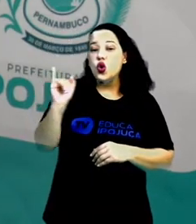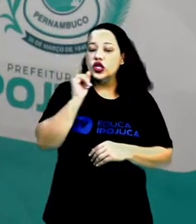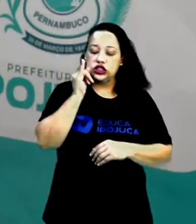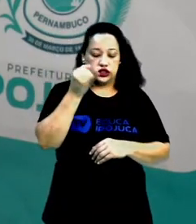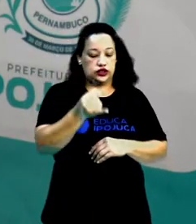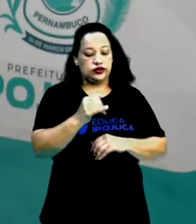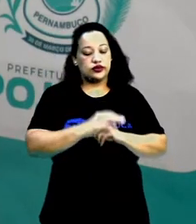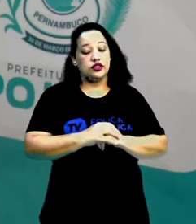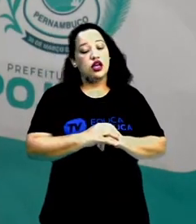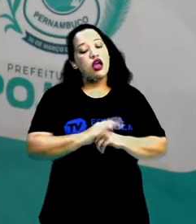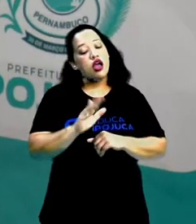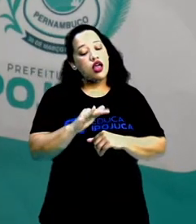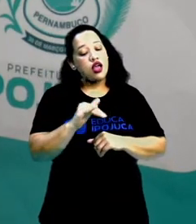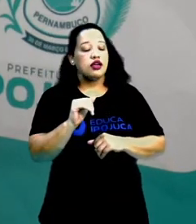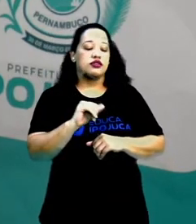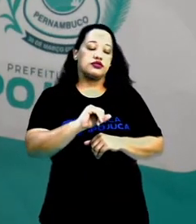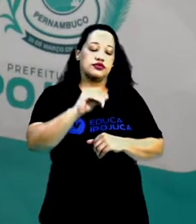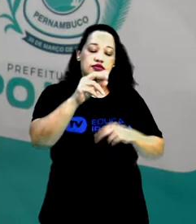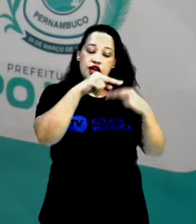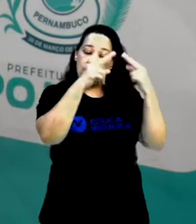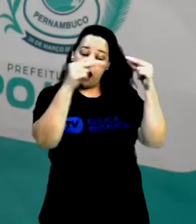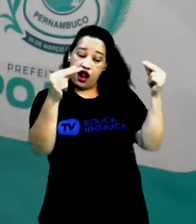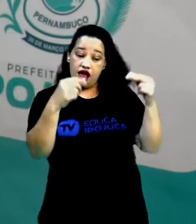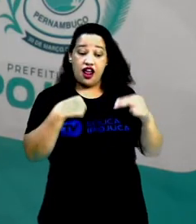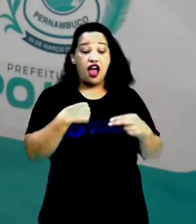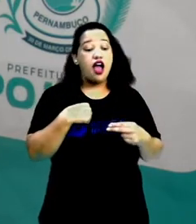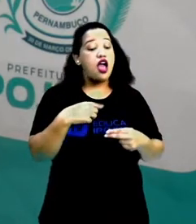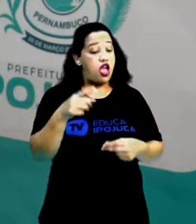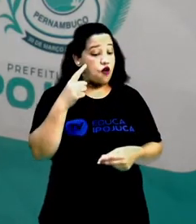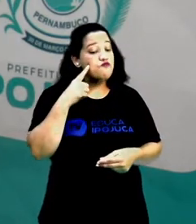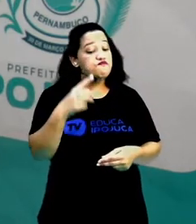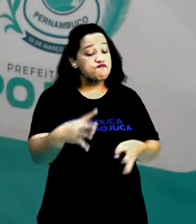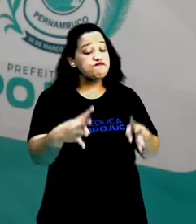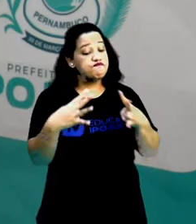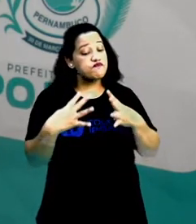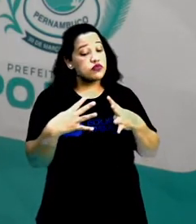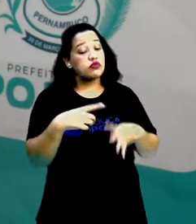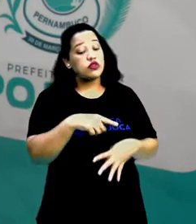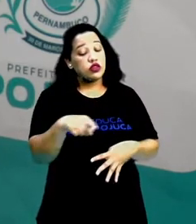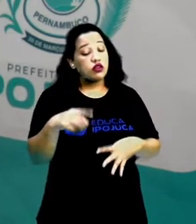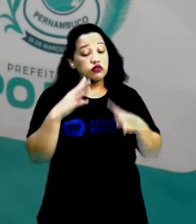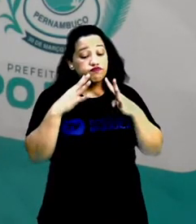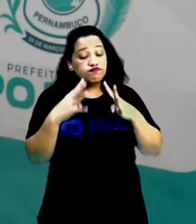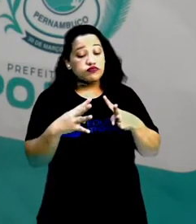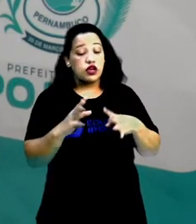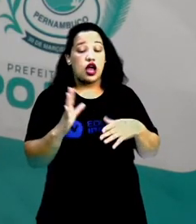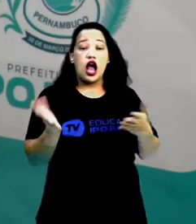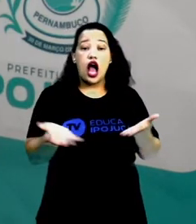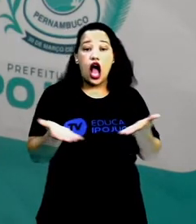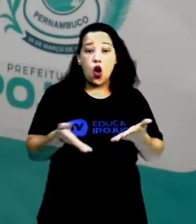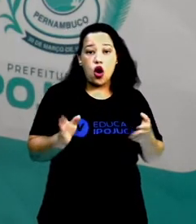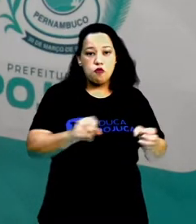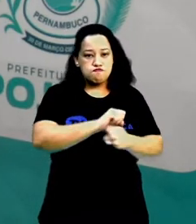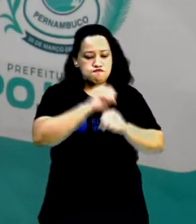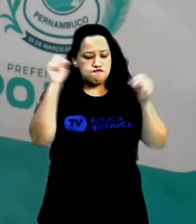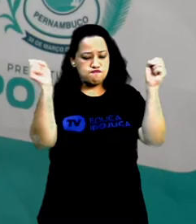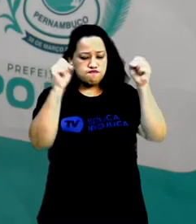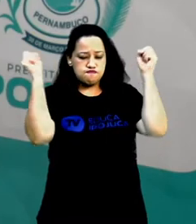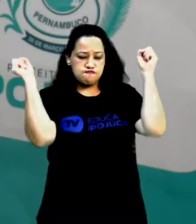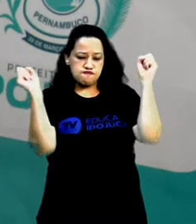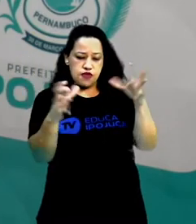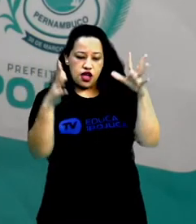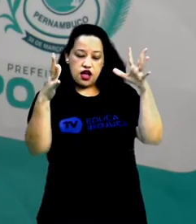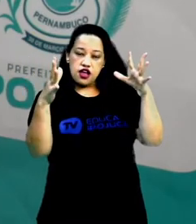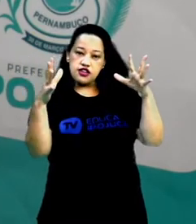assim: Clara, eu ouvi o seu desejo e vou fazer uma mágica e logo,